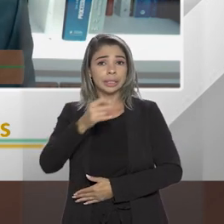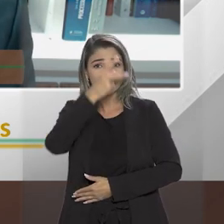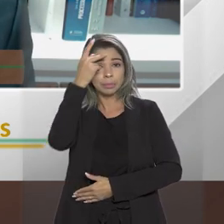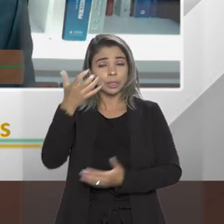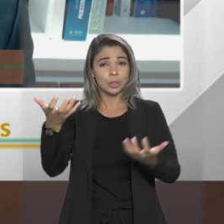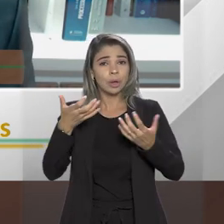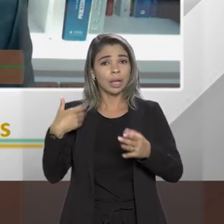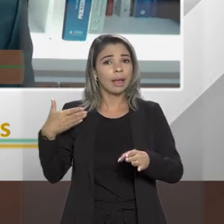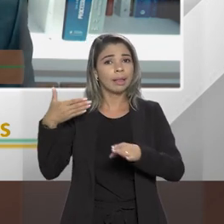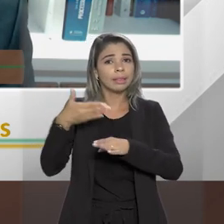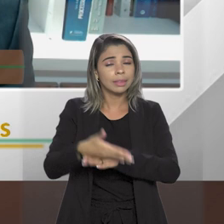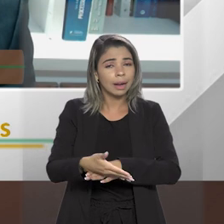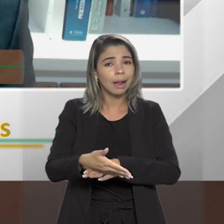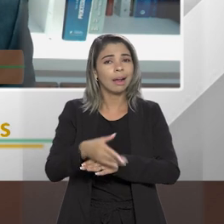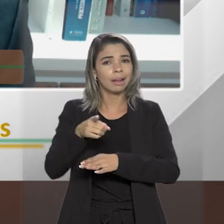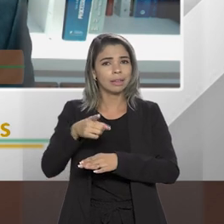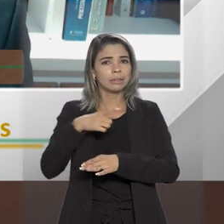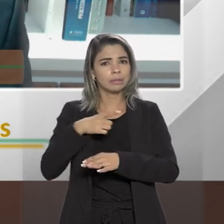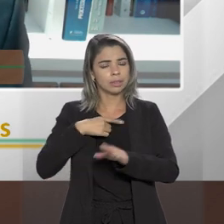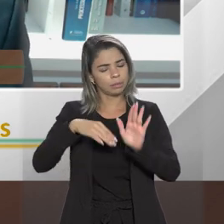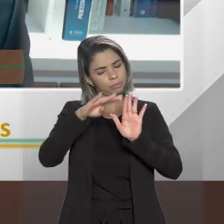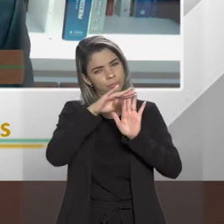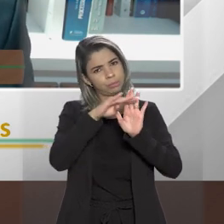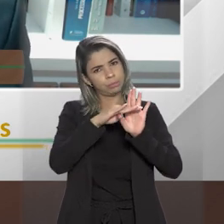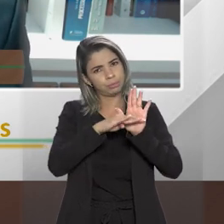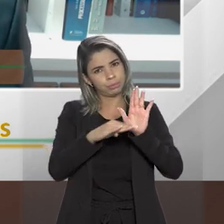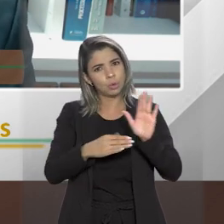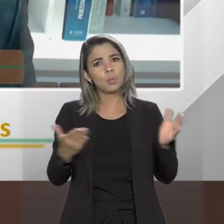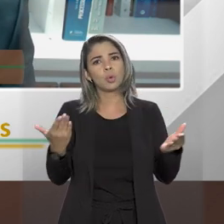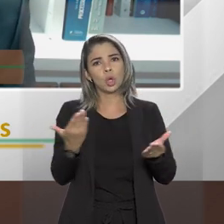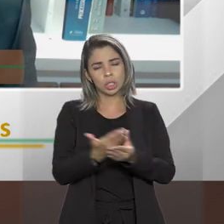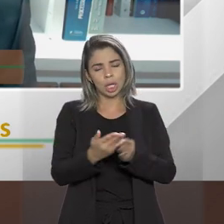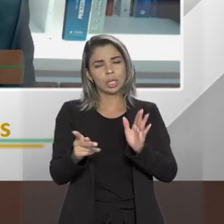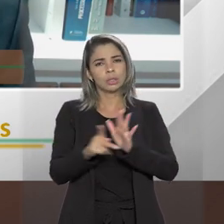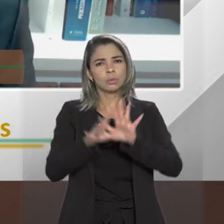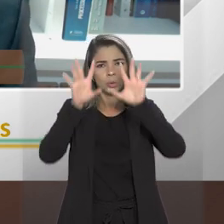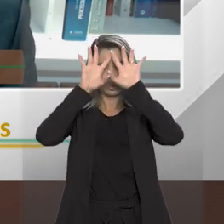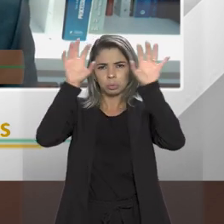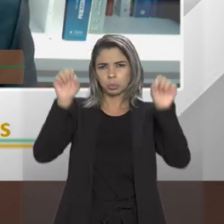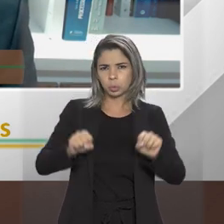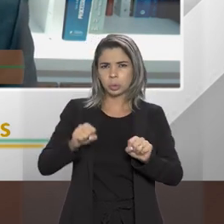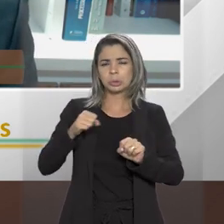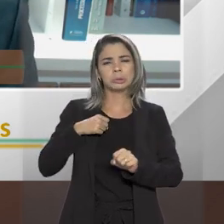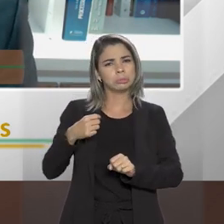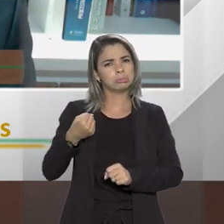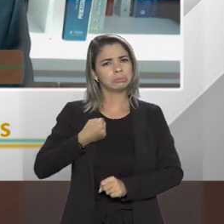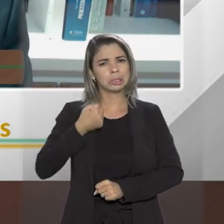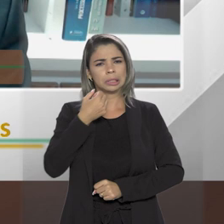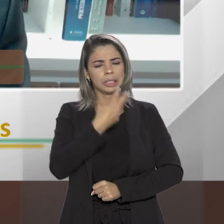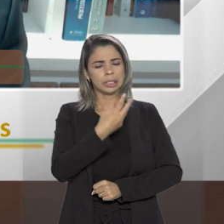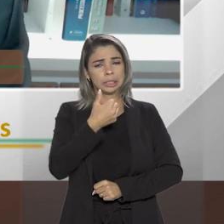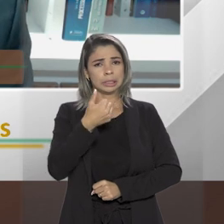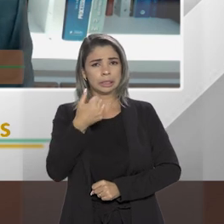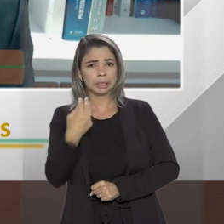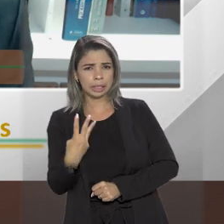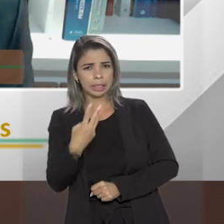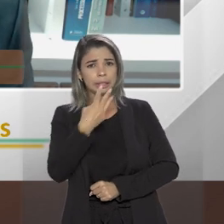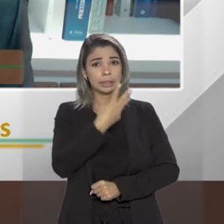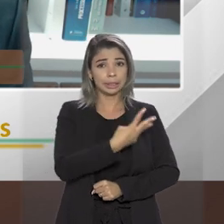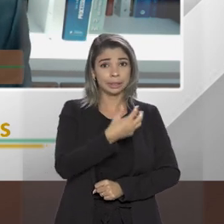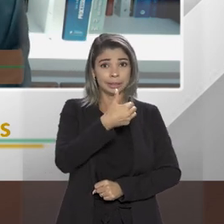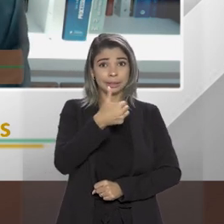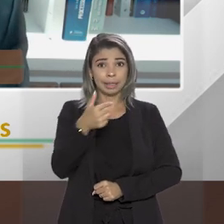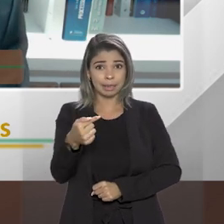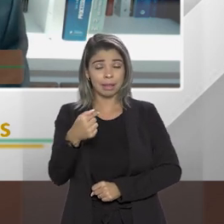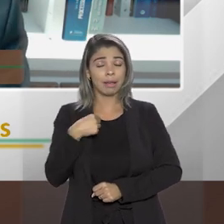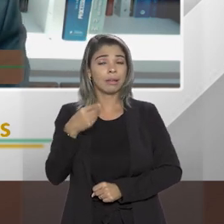acessar, eles estão na revista de processo, editora Revista Tribunais, os volumes 313 a 317, Eu tentei